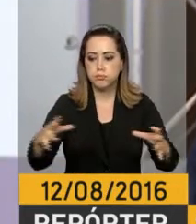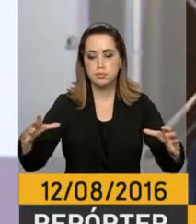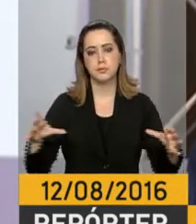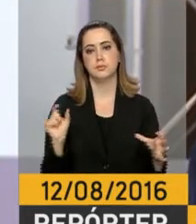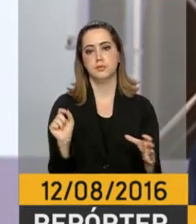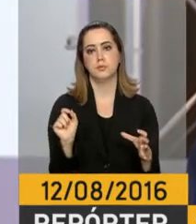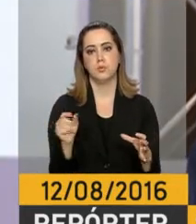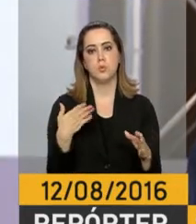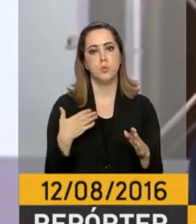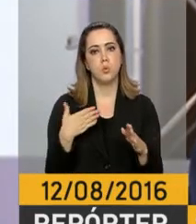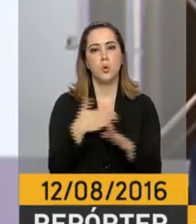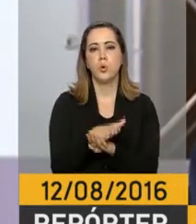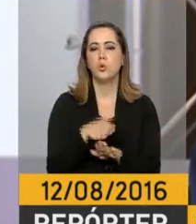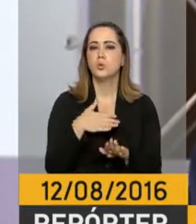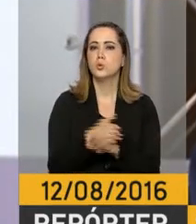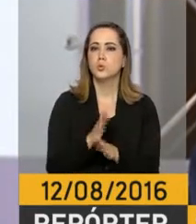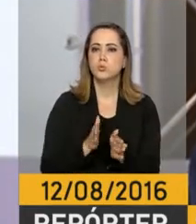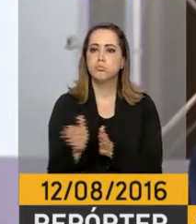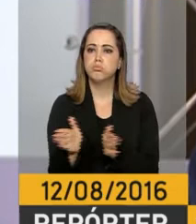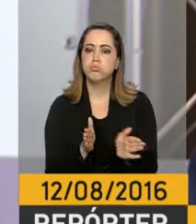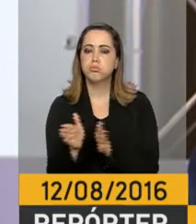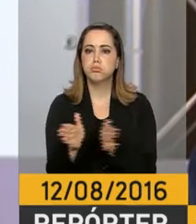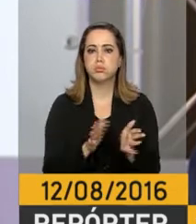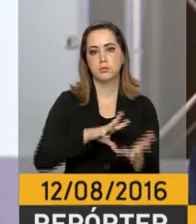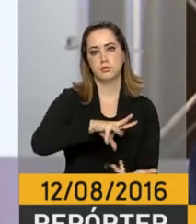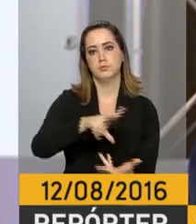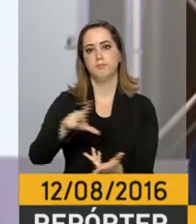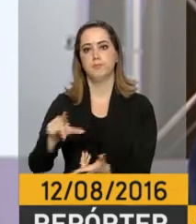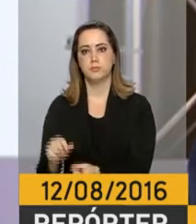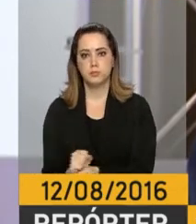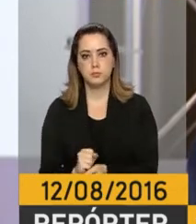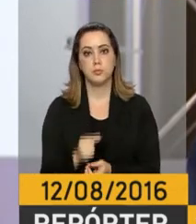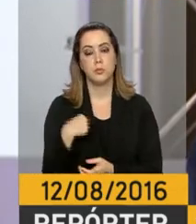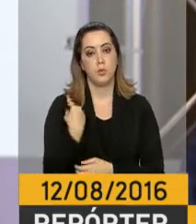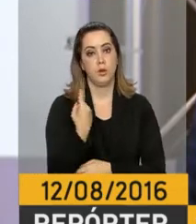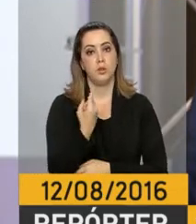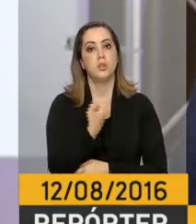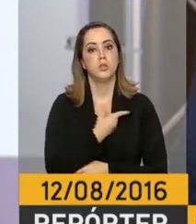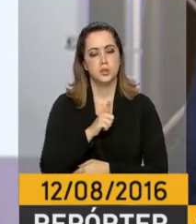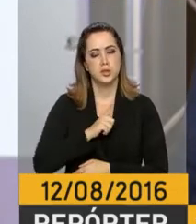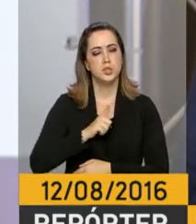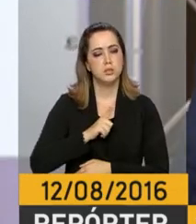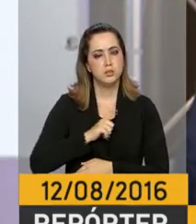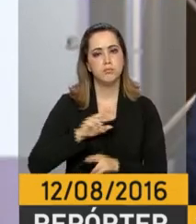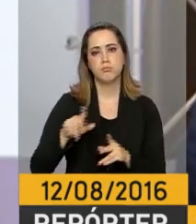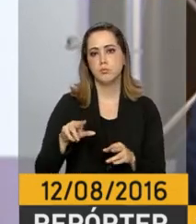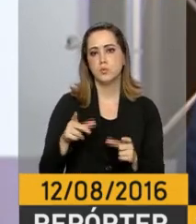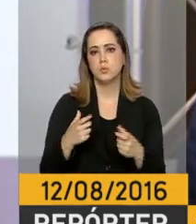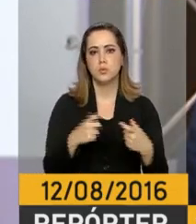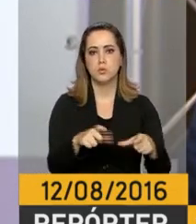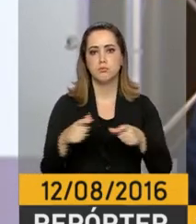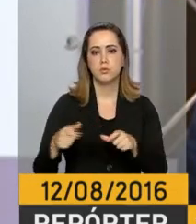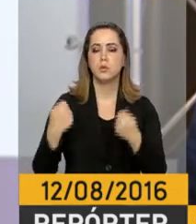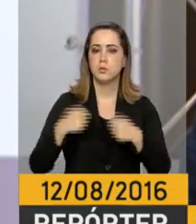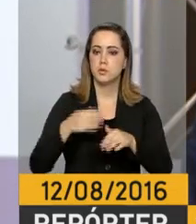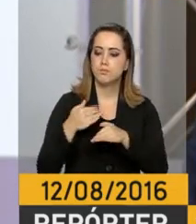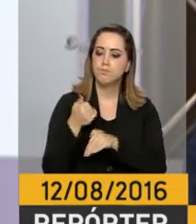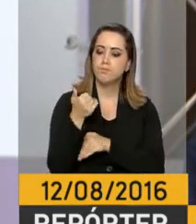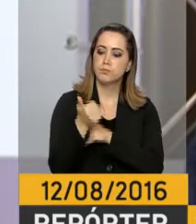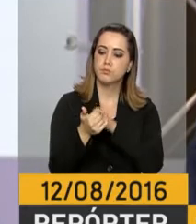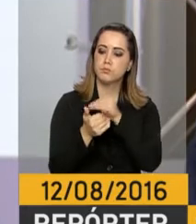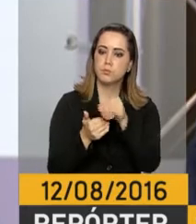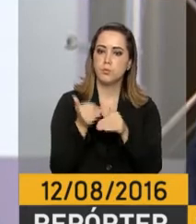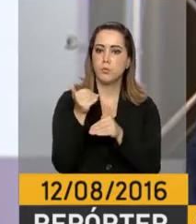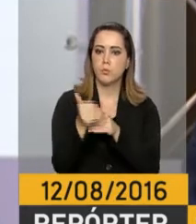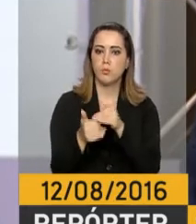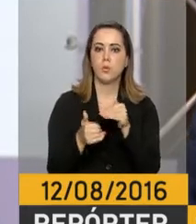tornando o acesso quase universal. Ainda há muito espaço para a evolução de